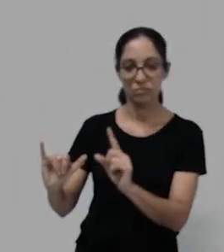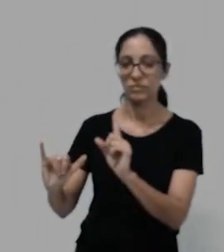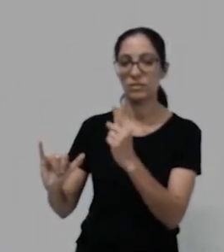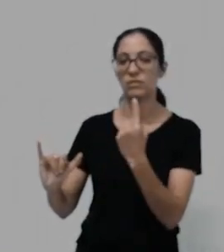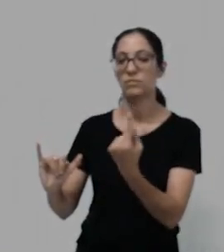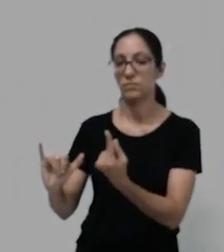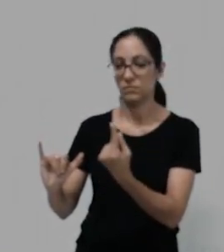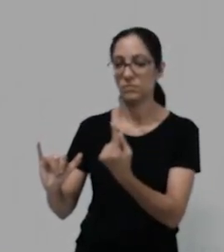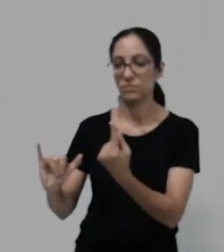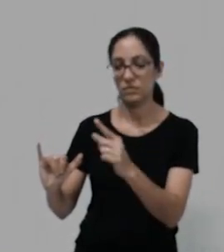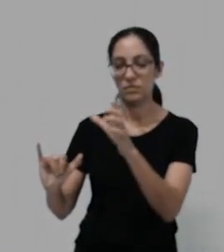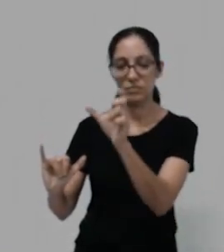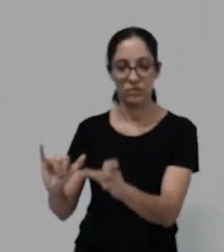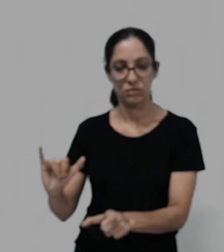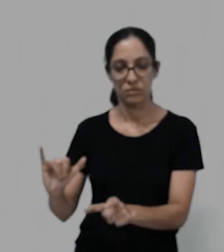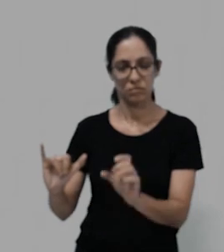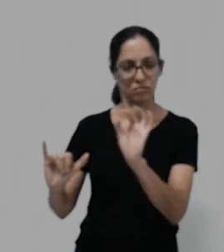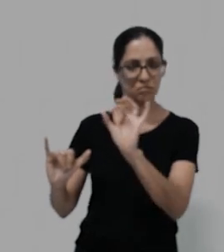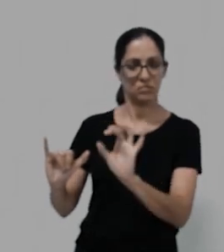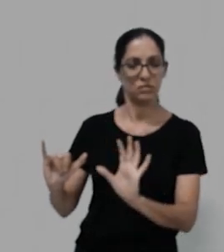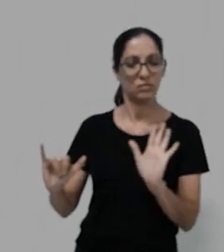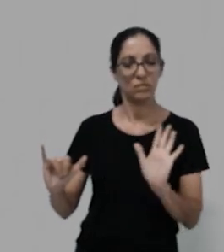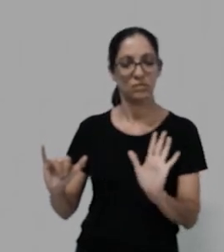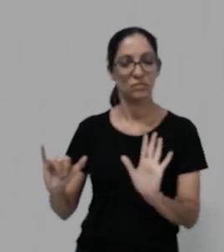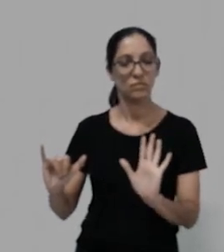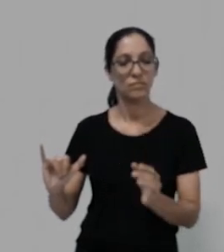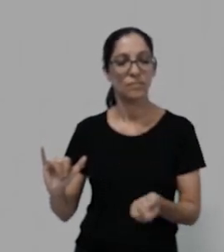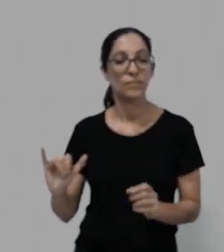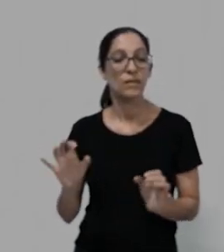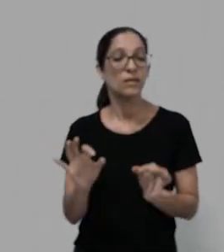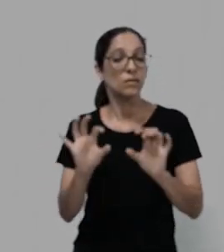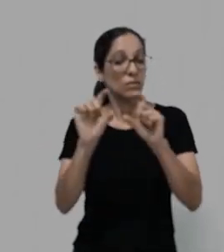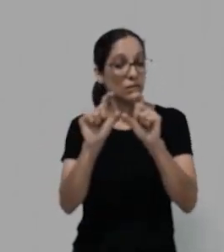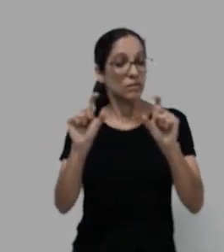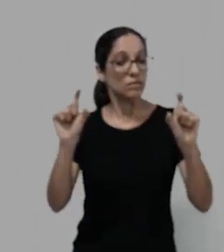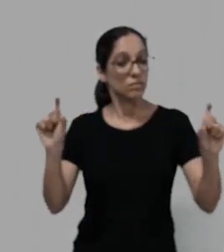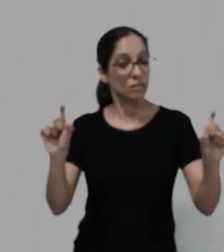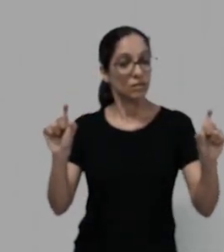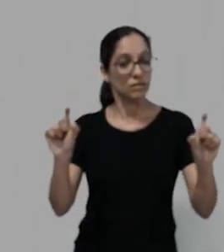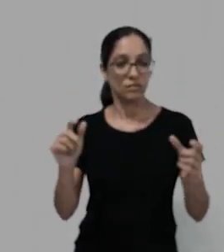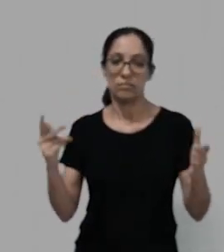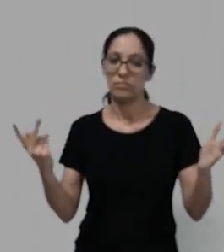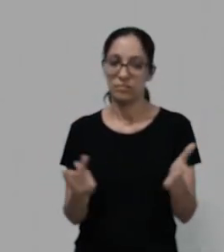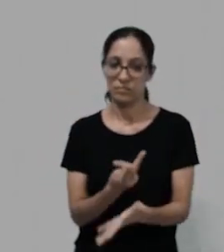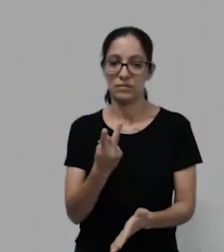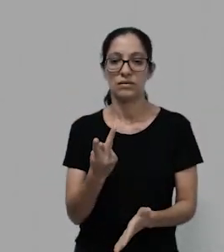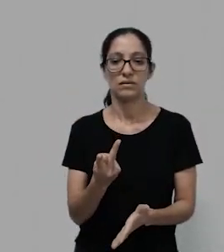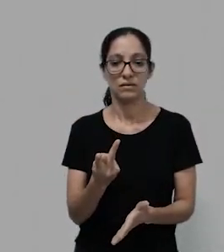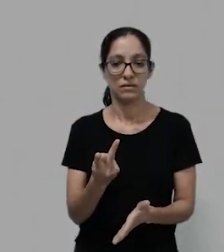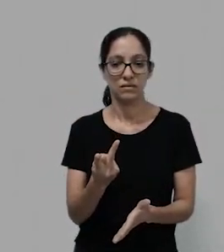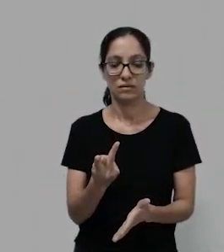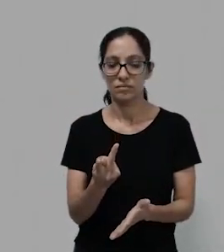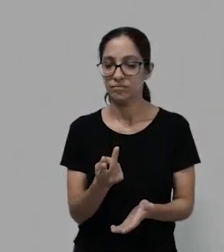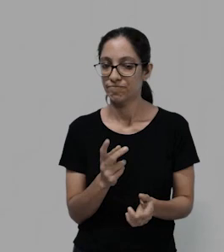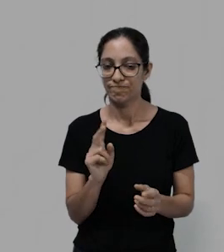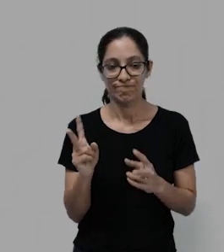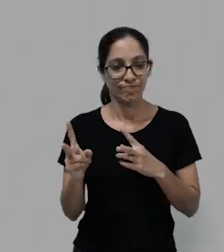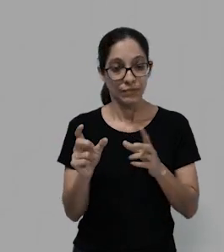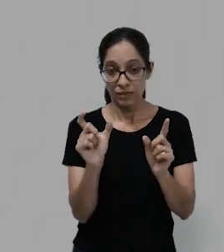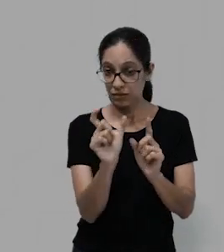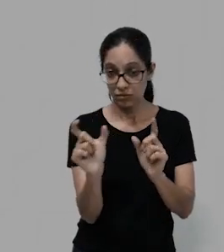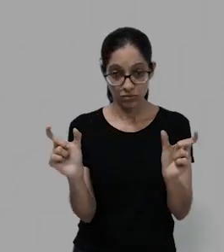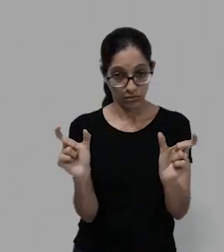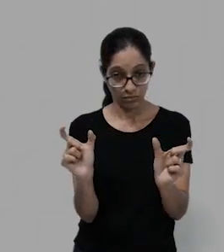única pessoa, uma pessoa que não é específica. Tá? Então, essa frase está errada. Eles não são